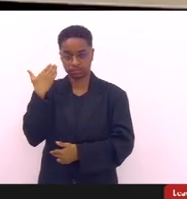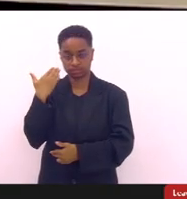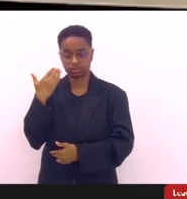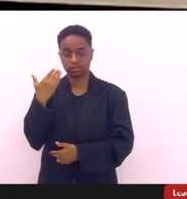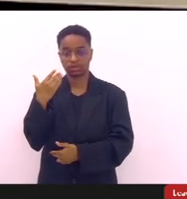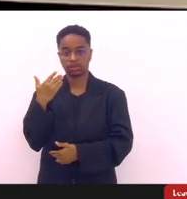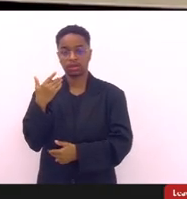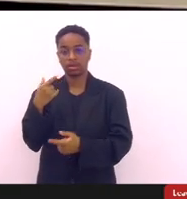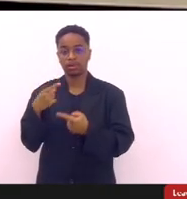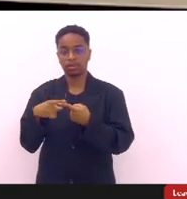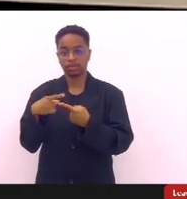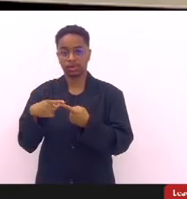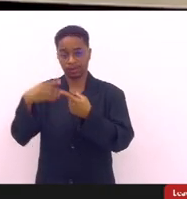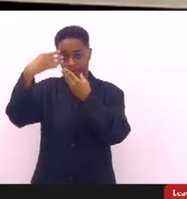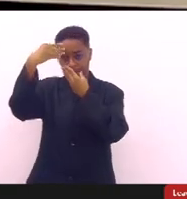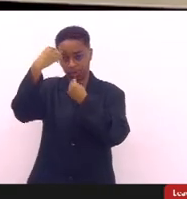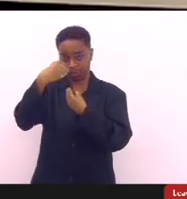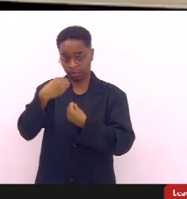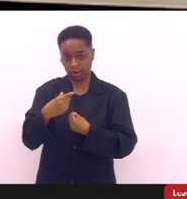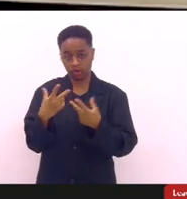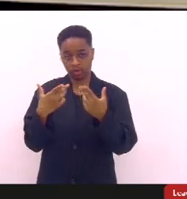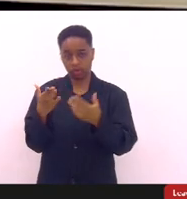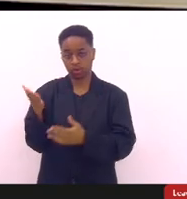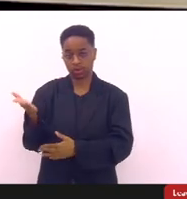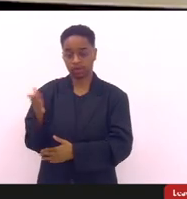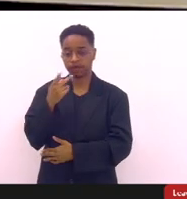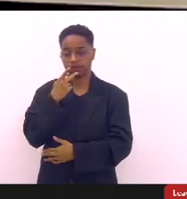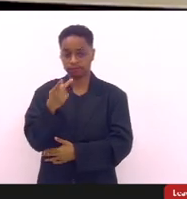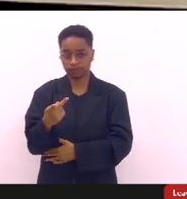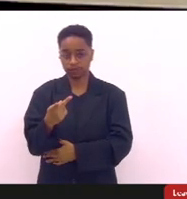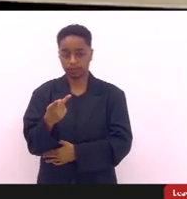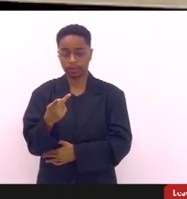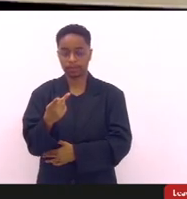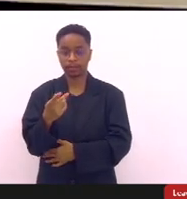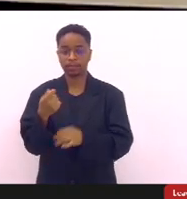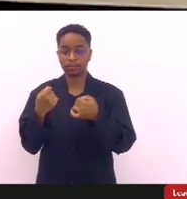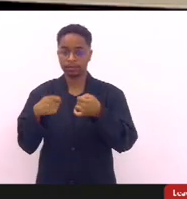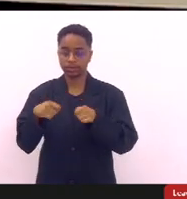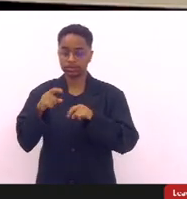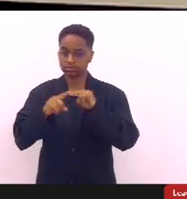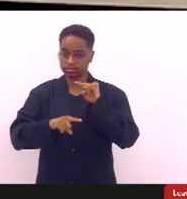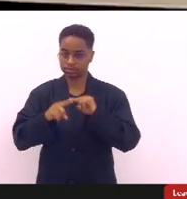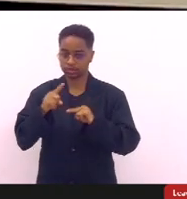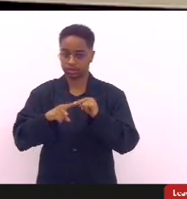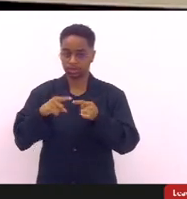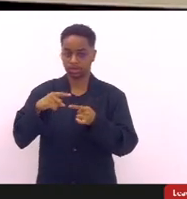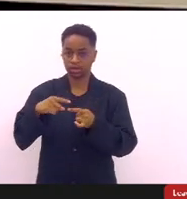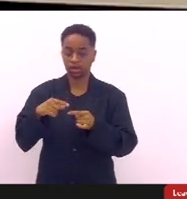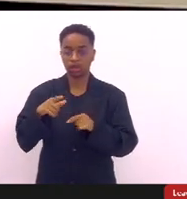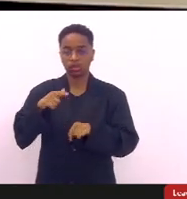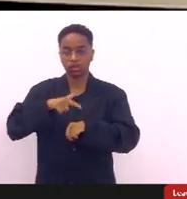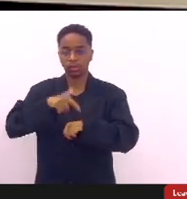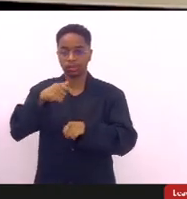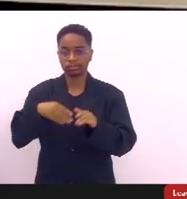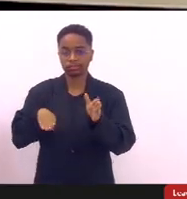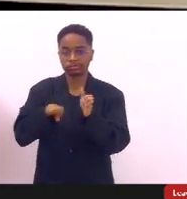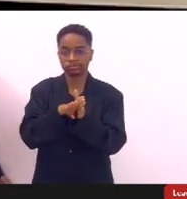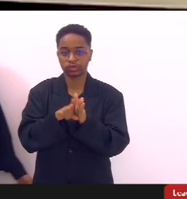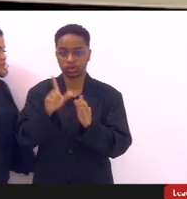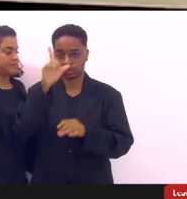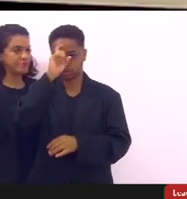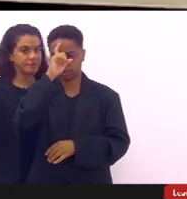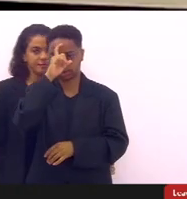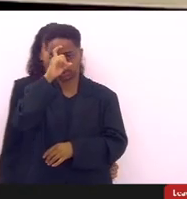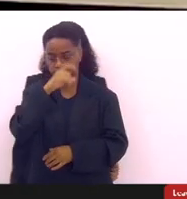screening radiológico, tal como colocado pela doutora Alexandra, era fundamental que existisse um equipamento de raio-x, né, porta de entrada das prisões. Isso já